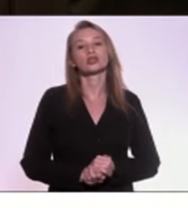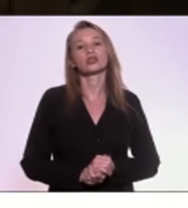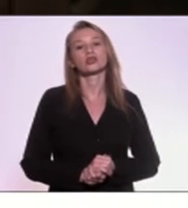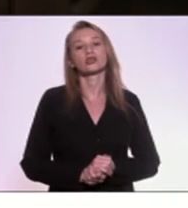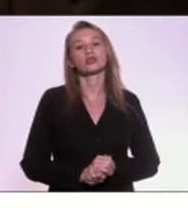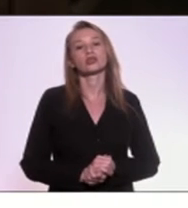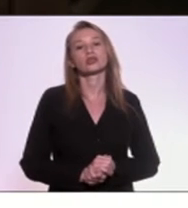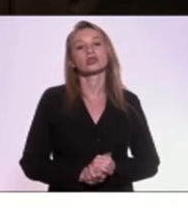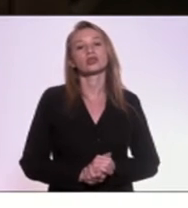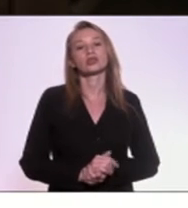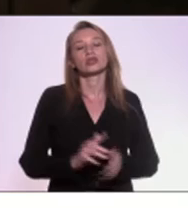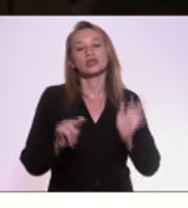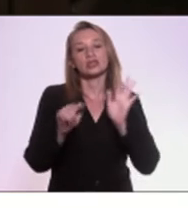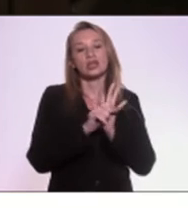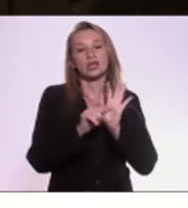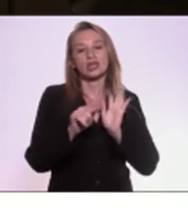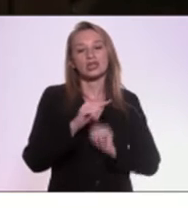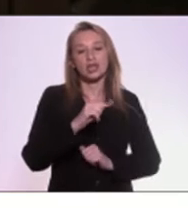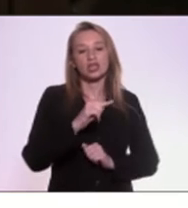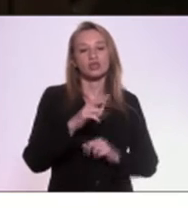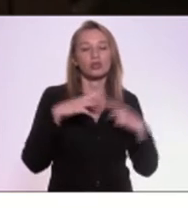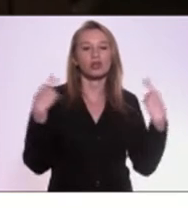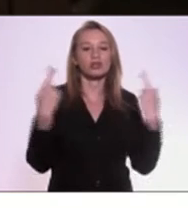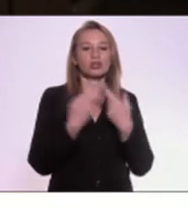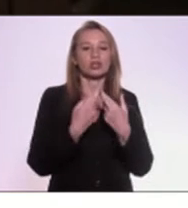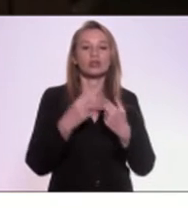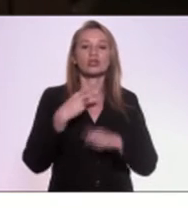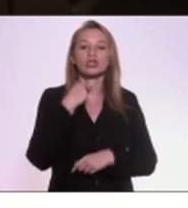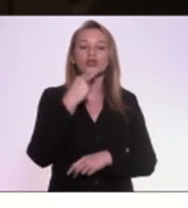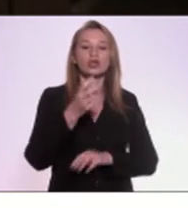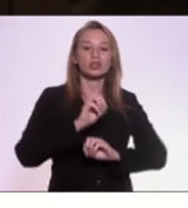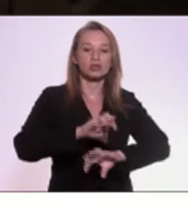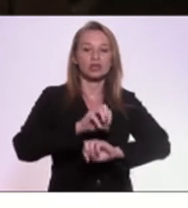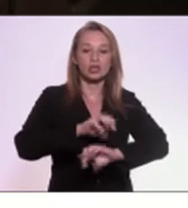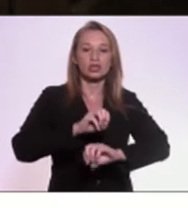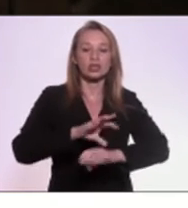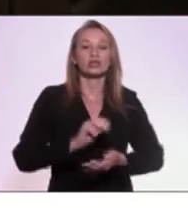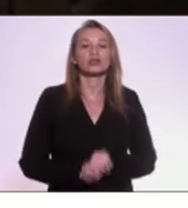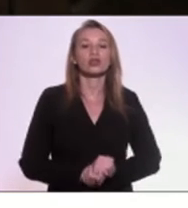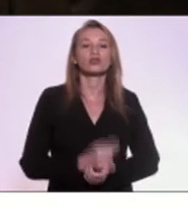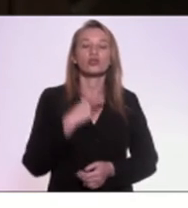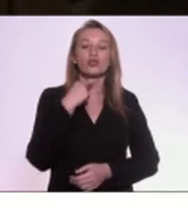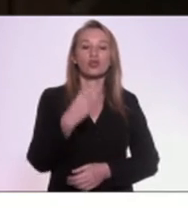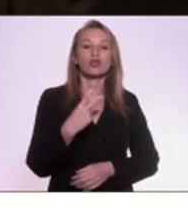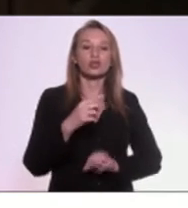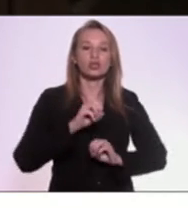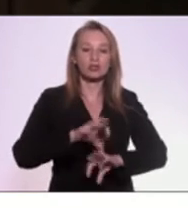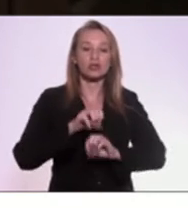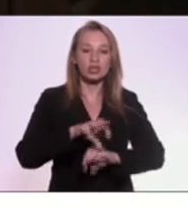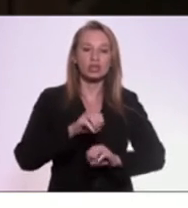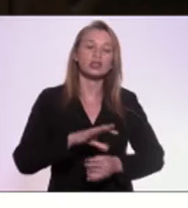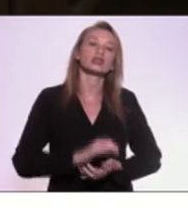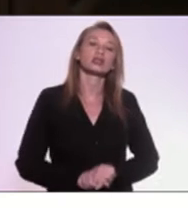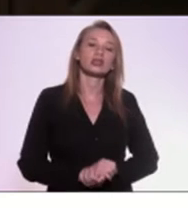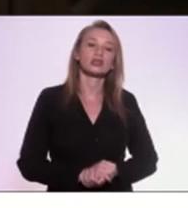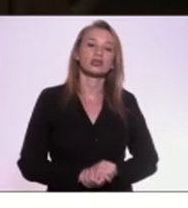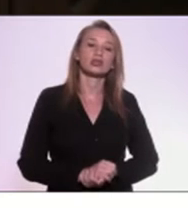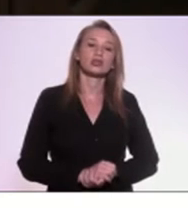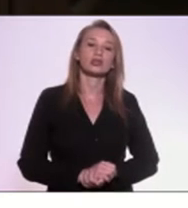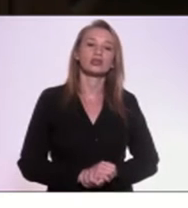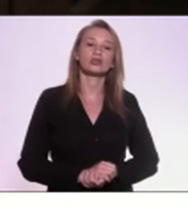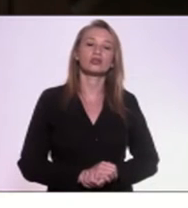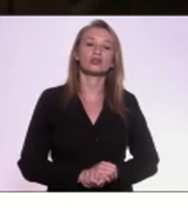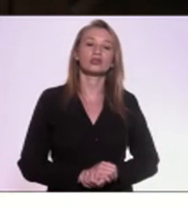da sétima edição do seminário Vozes da Educação. O Vozes da Educação, ou popularmente o Vozes, como